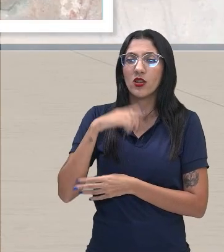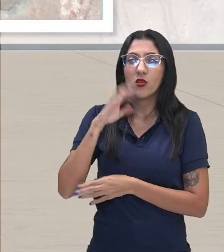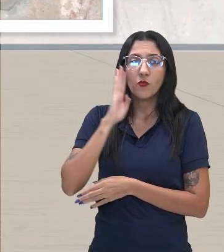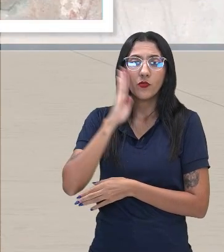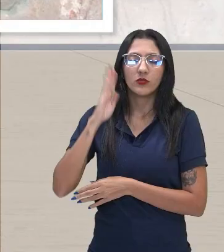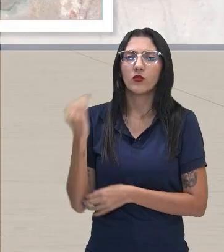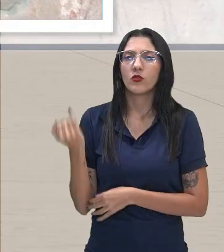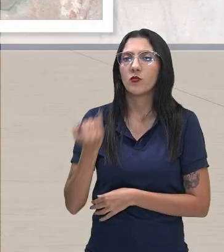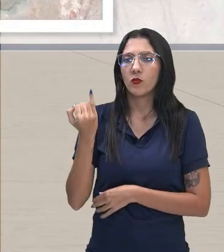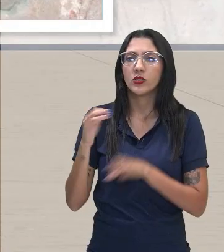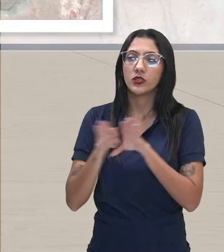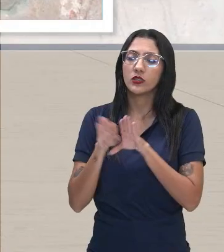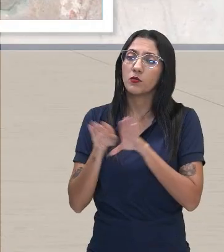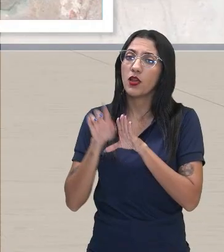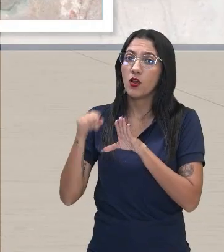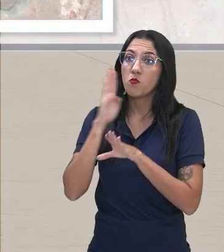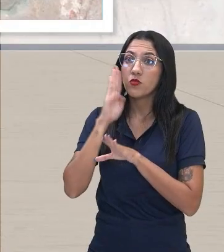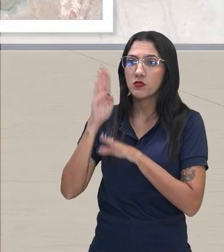mais estudados.